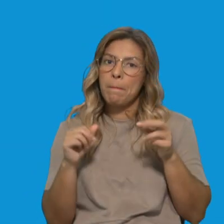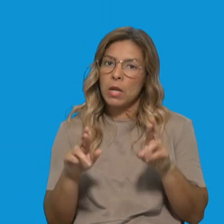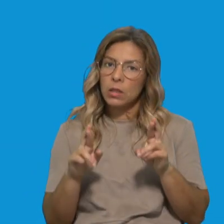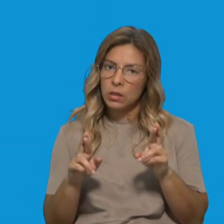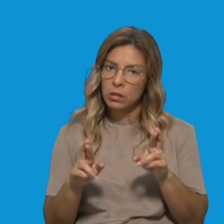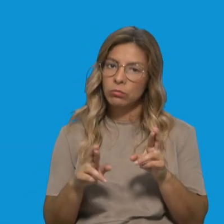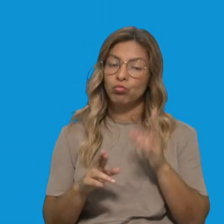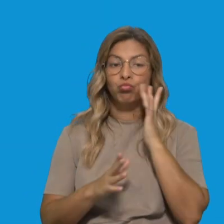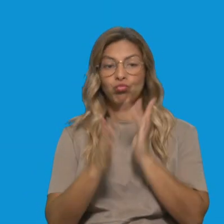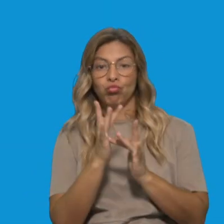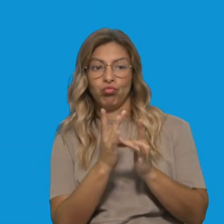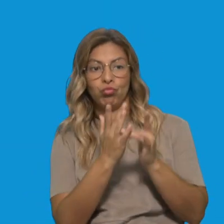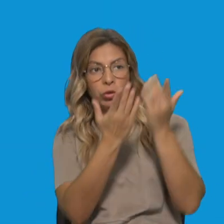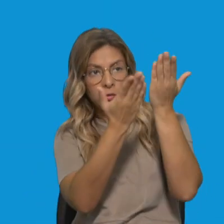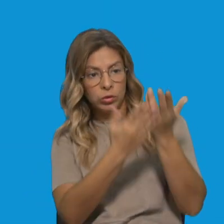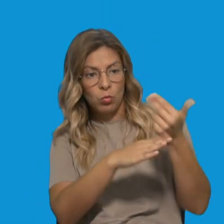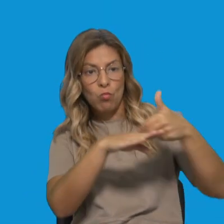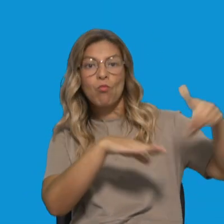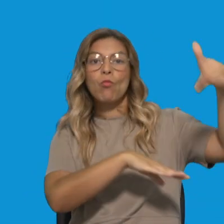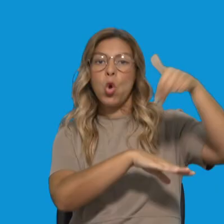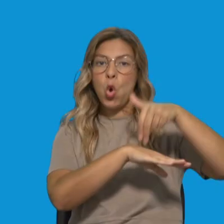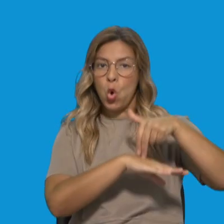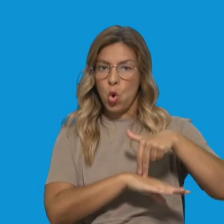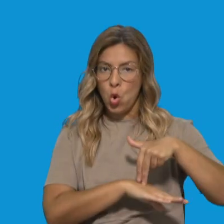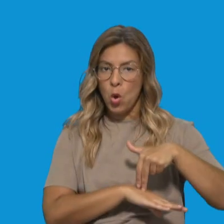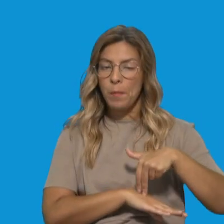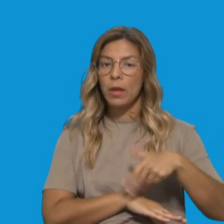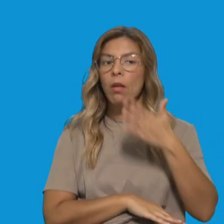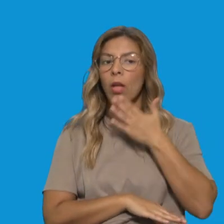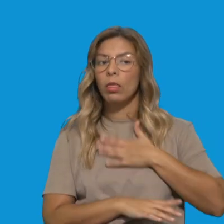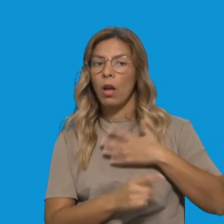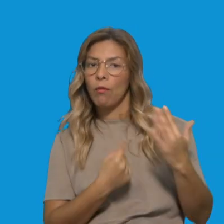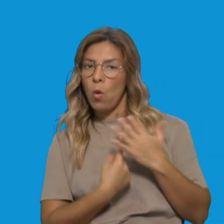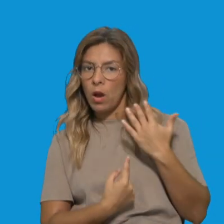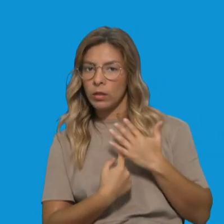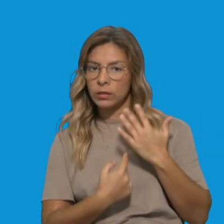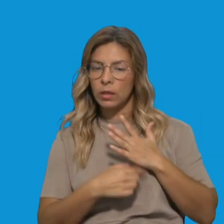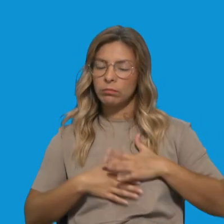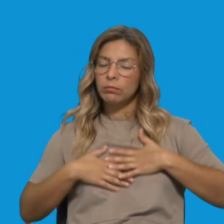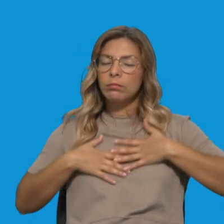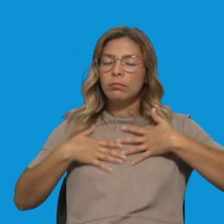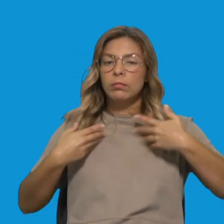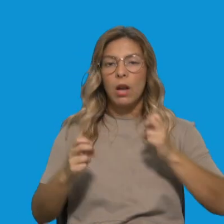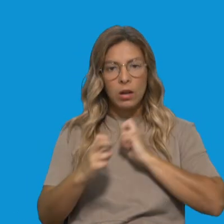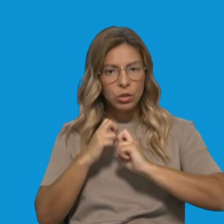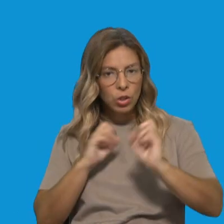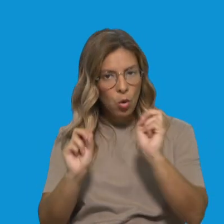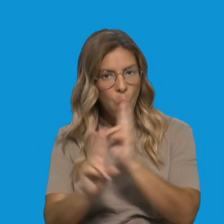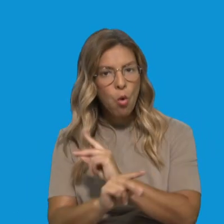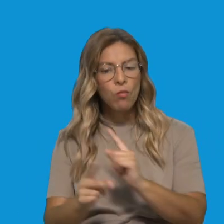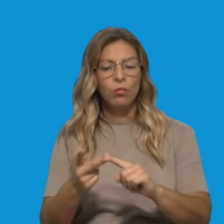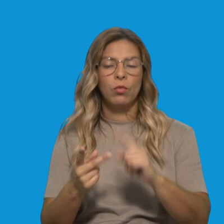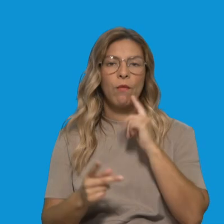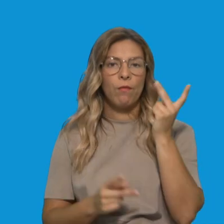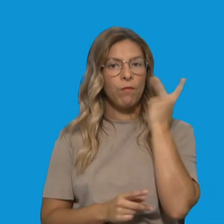ressuscitado é ela que nos alimenta naturalmente com novas energias, com nova vida.